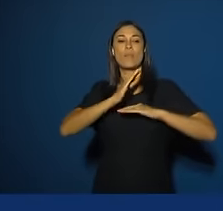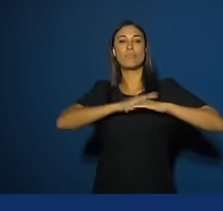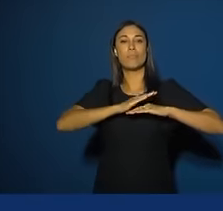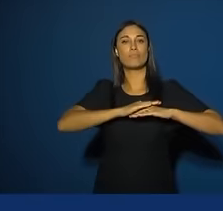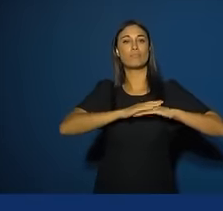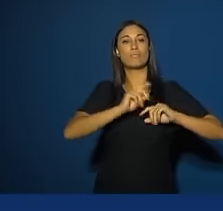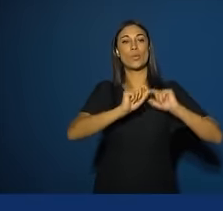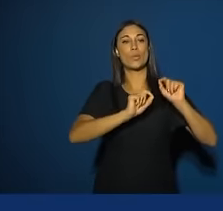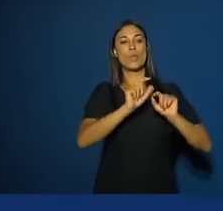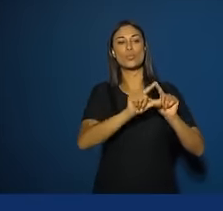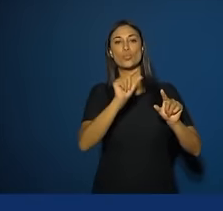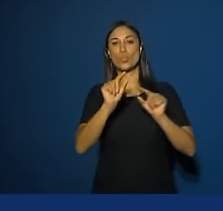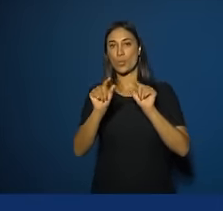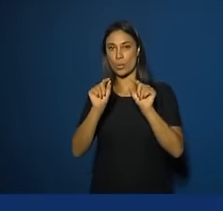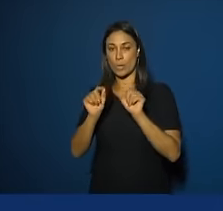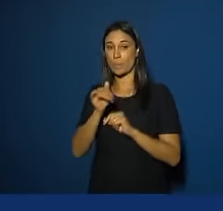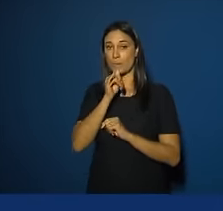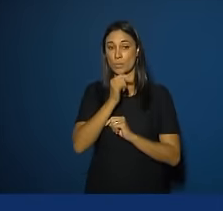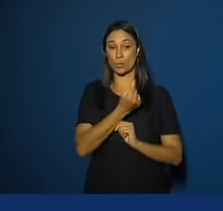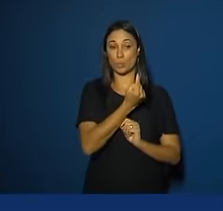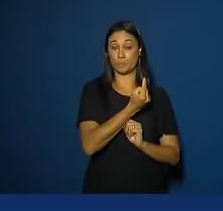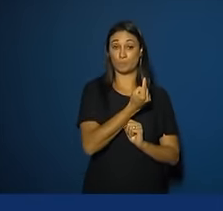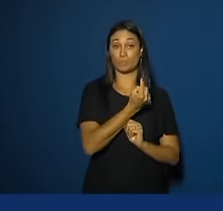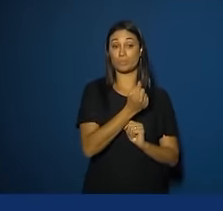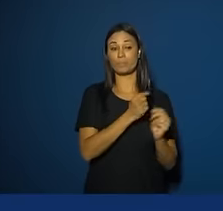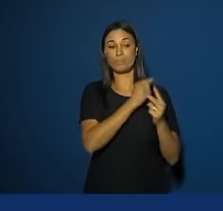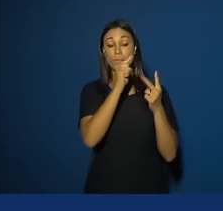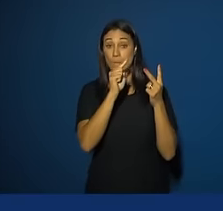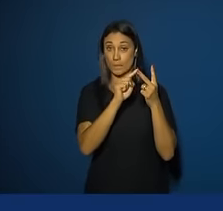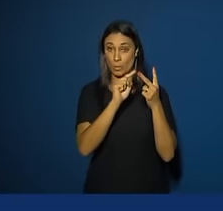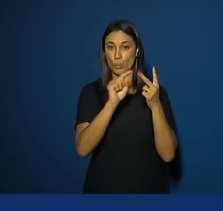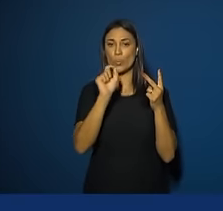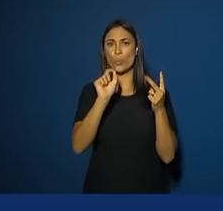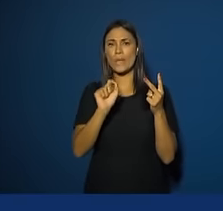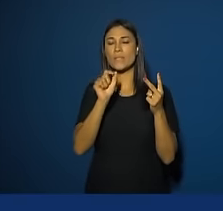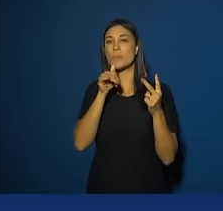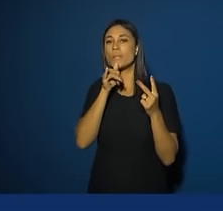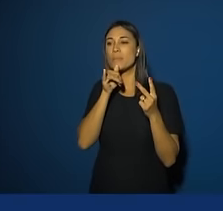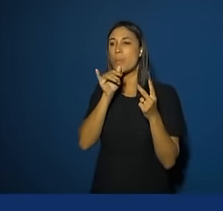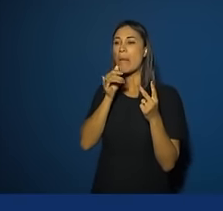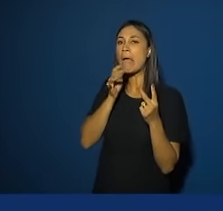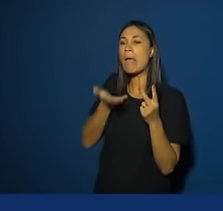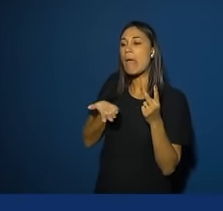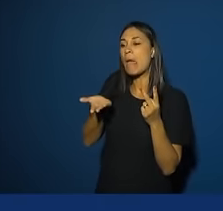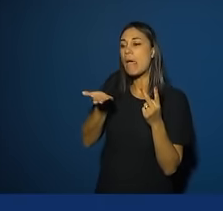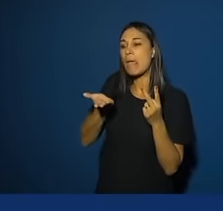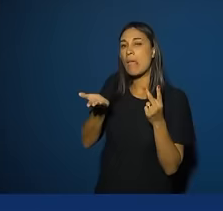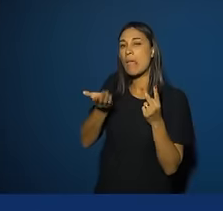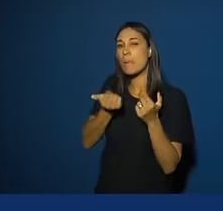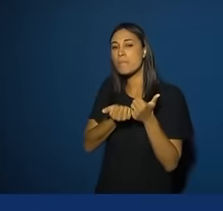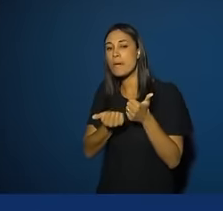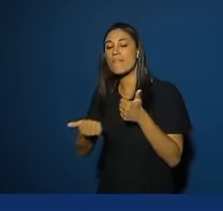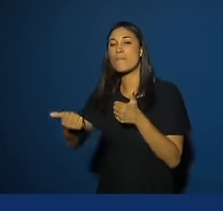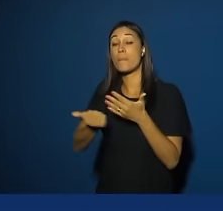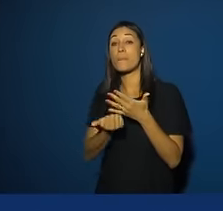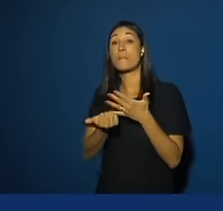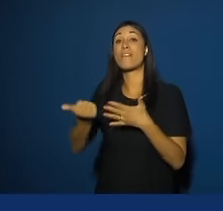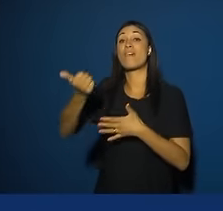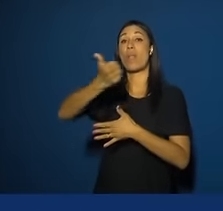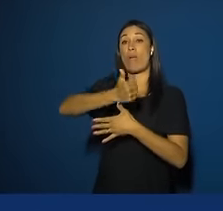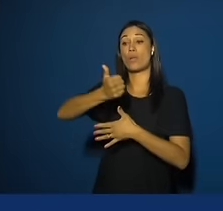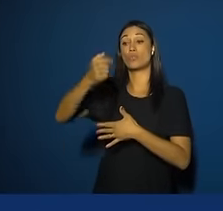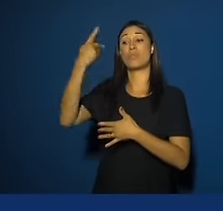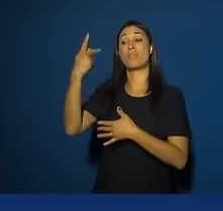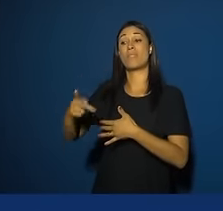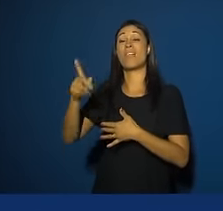alternativas a isso número um segundo em esse favoritismo se acontecendo tem um tema um